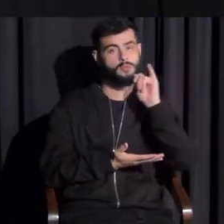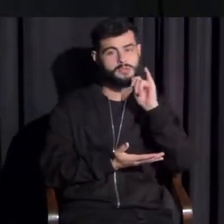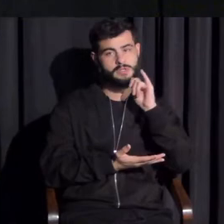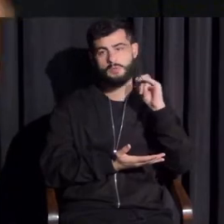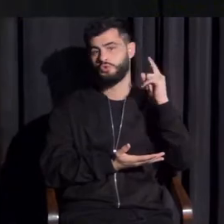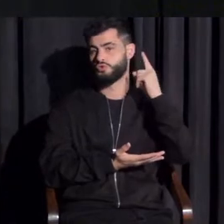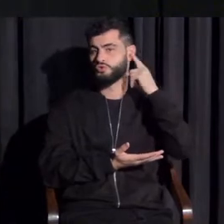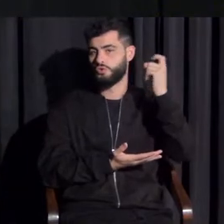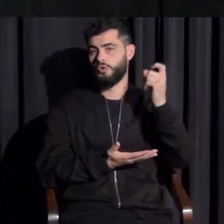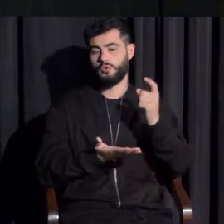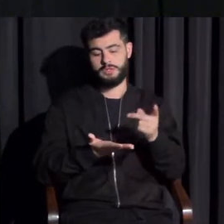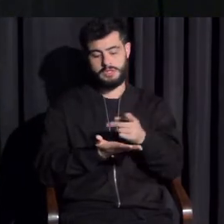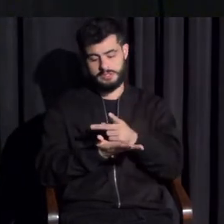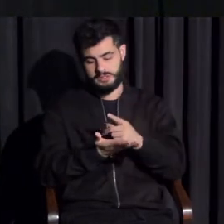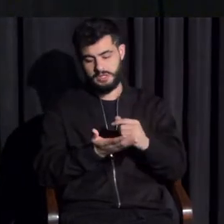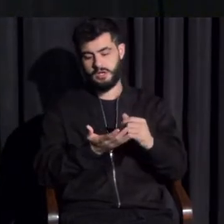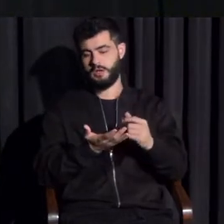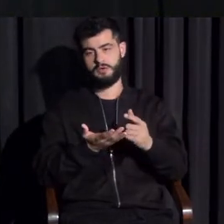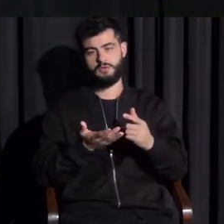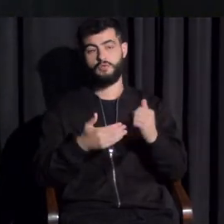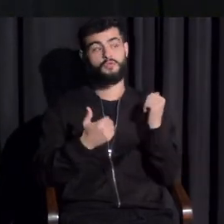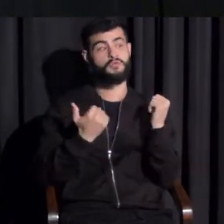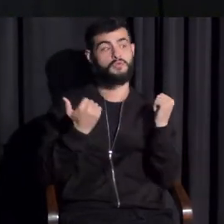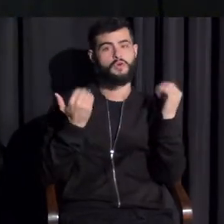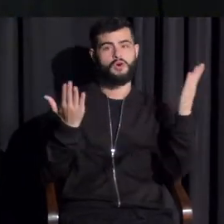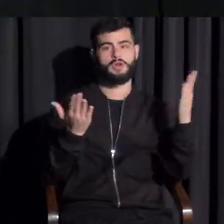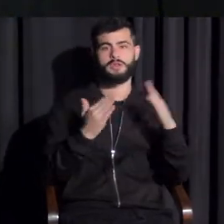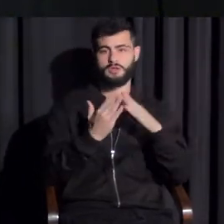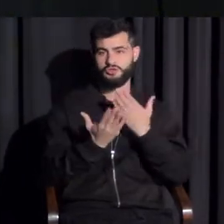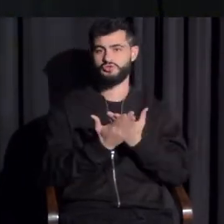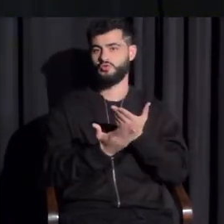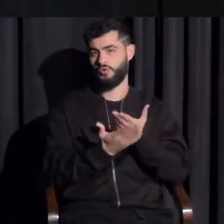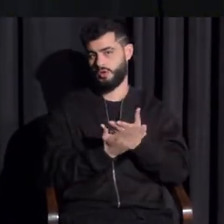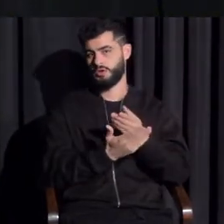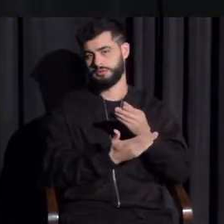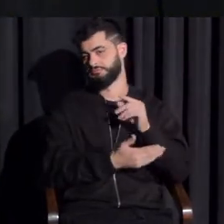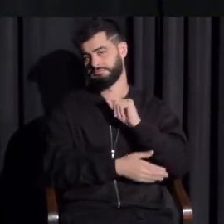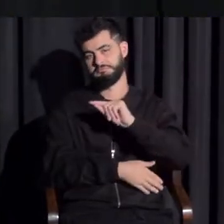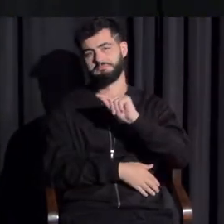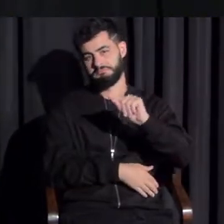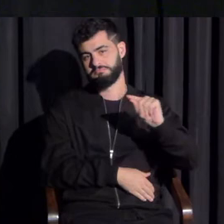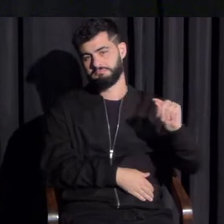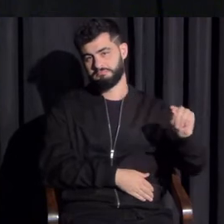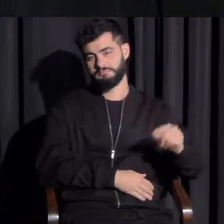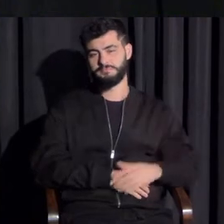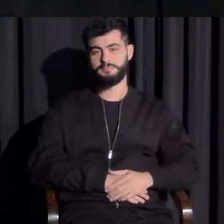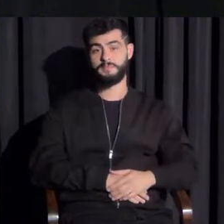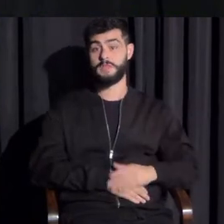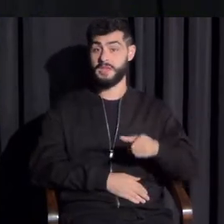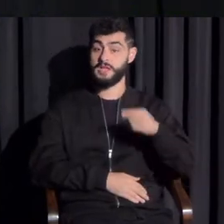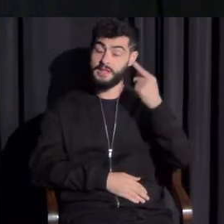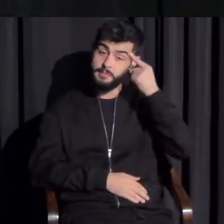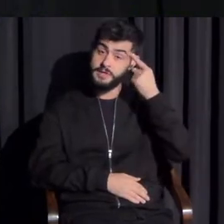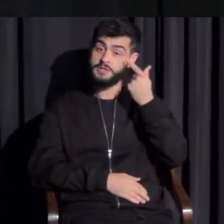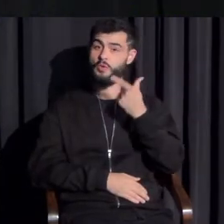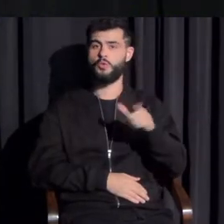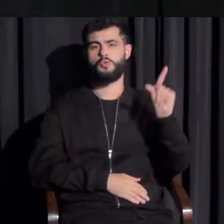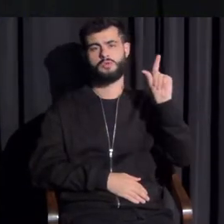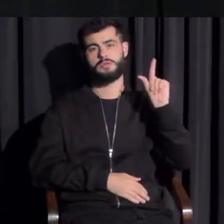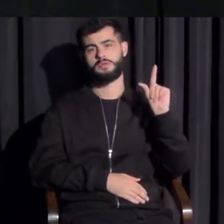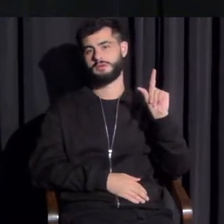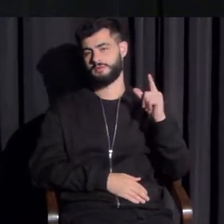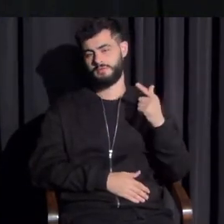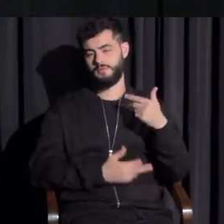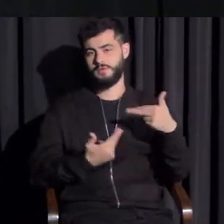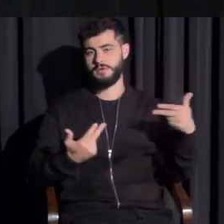em outdoor, em 200 outros cantos? Né? E aí a gente trabalha numa outra questão. Né? Então,